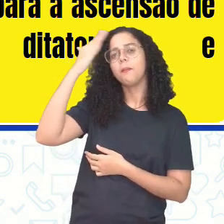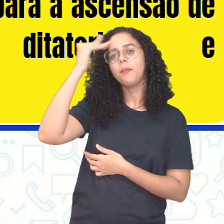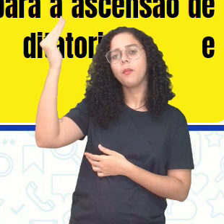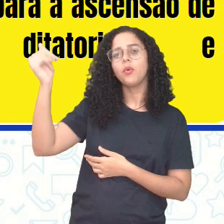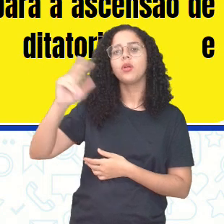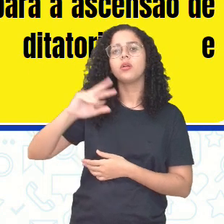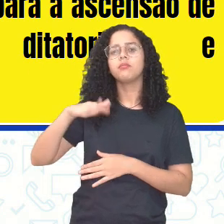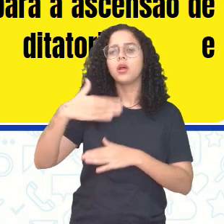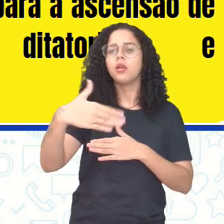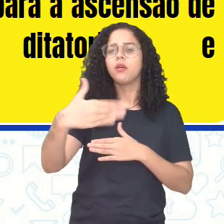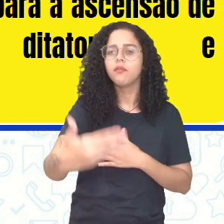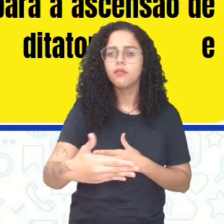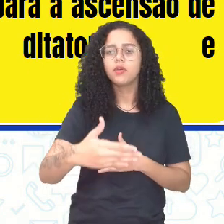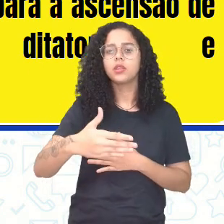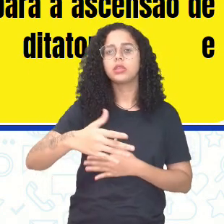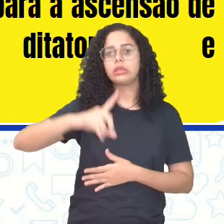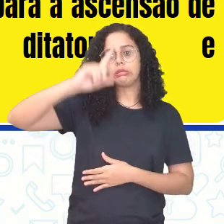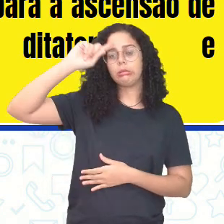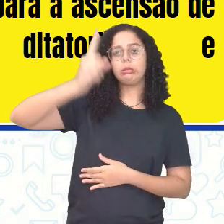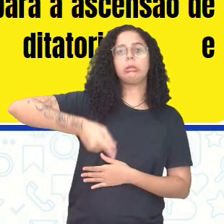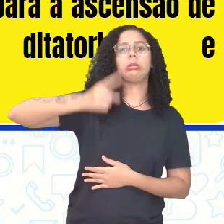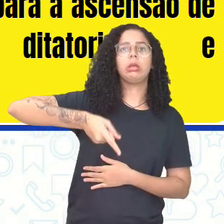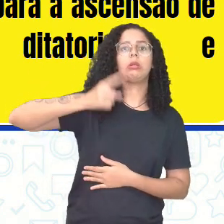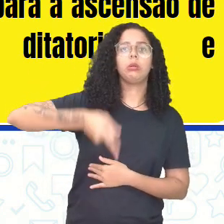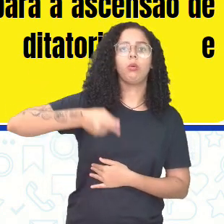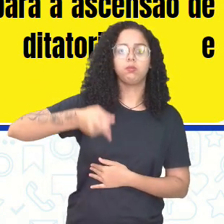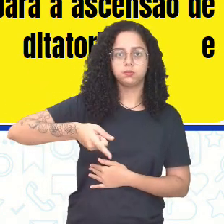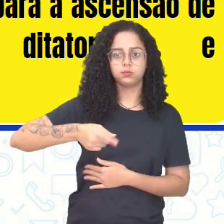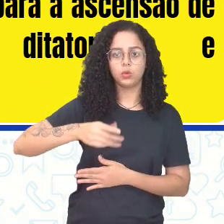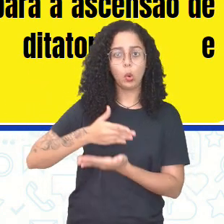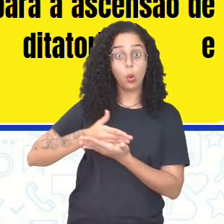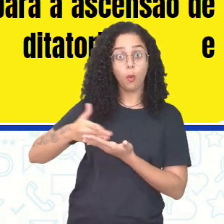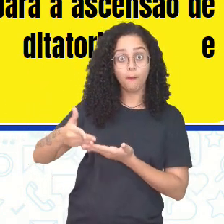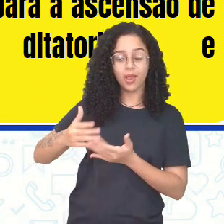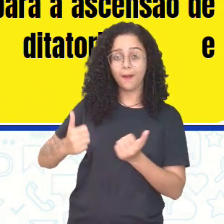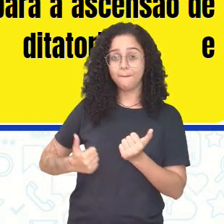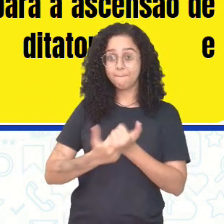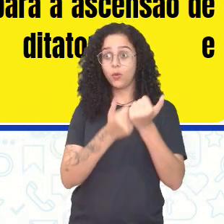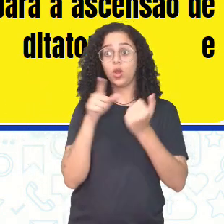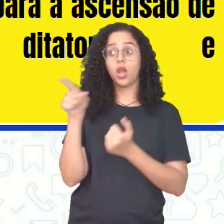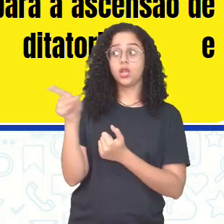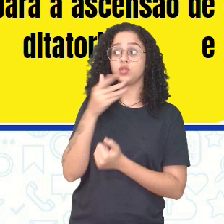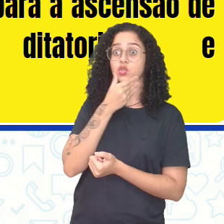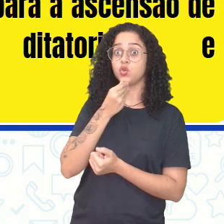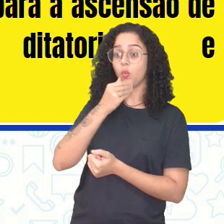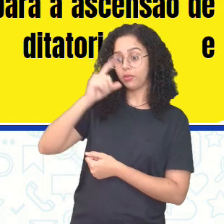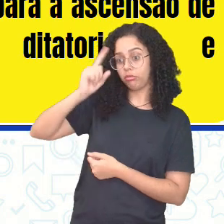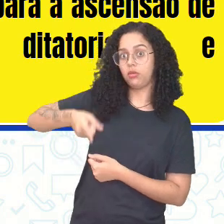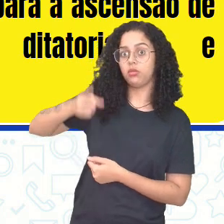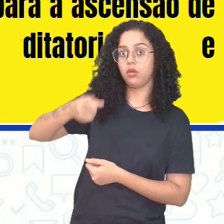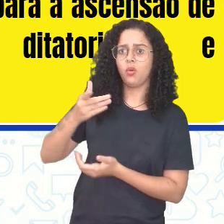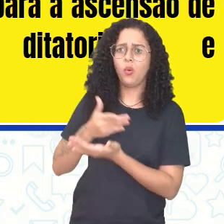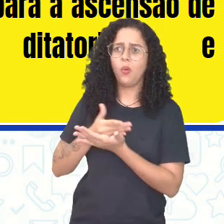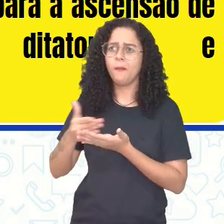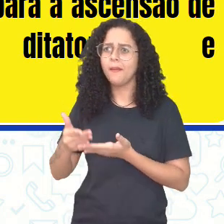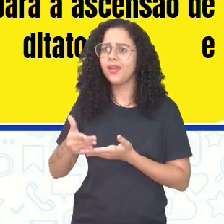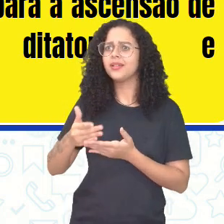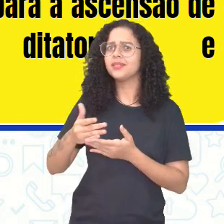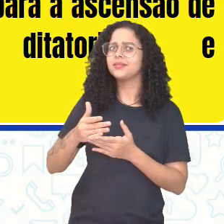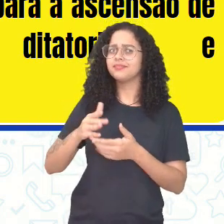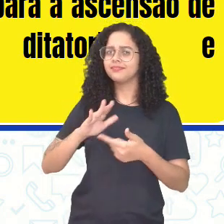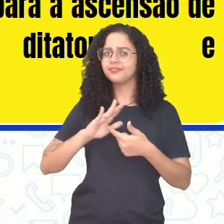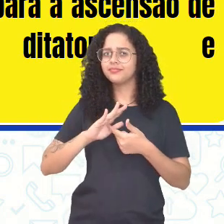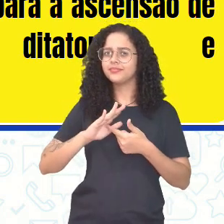na frente ditadores, né? Então elas começam a apoiar esses camaradas que começam a se destacar